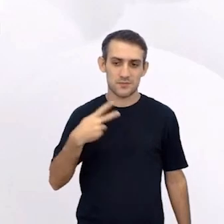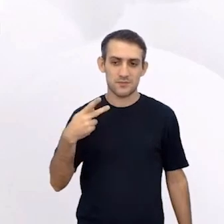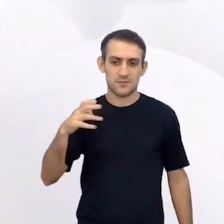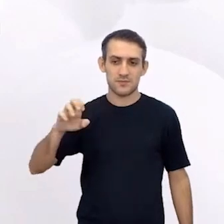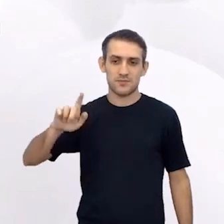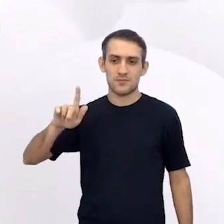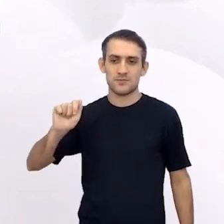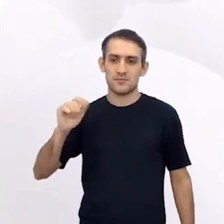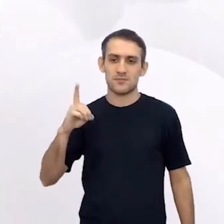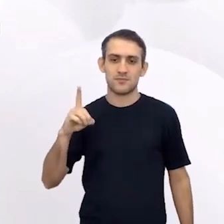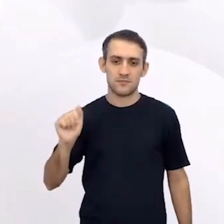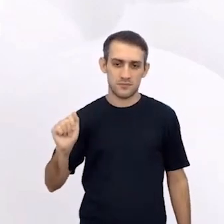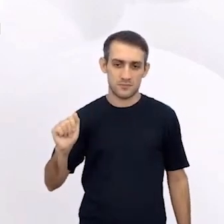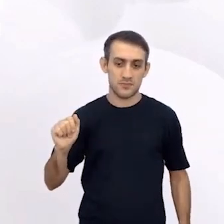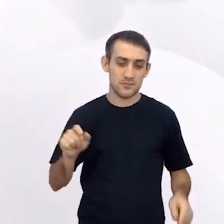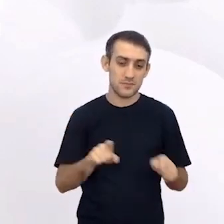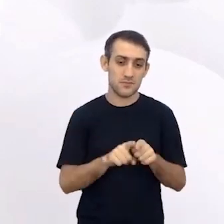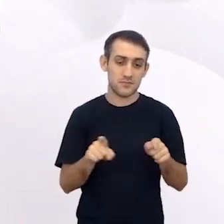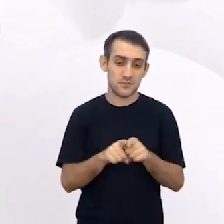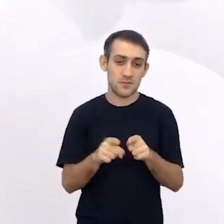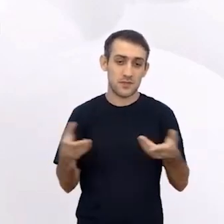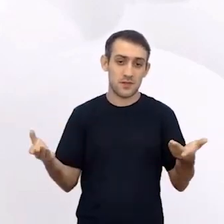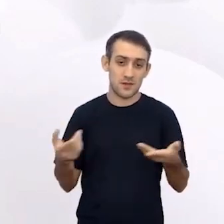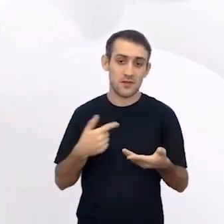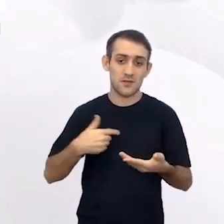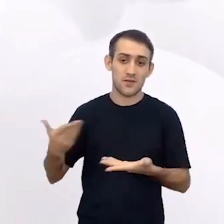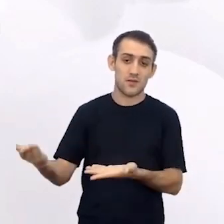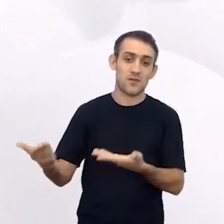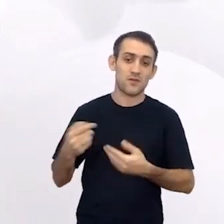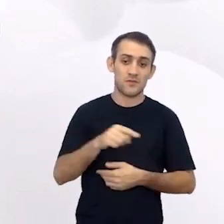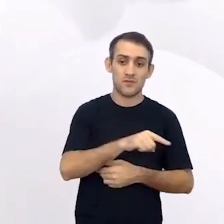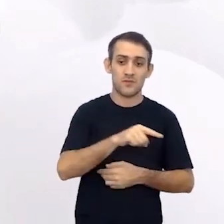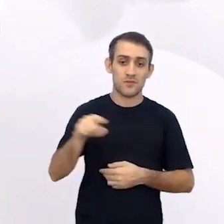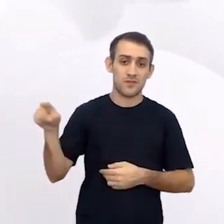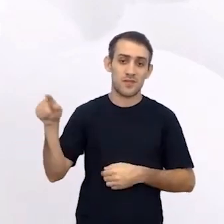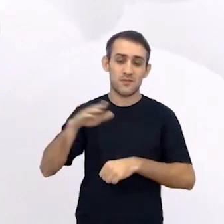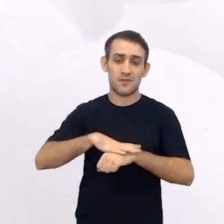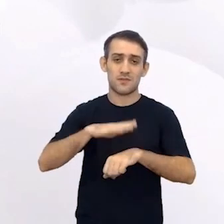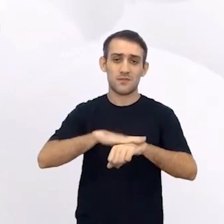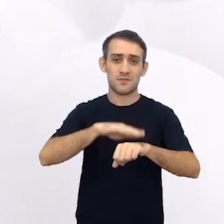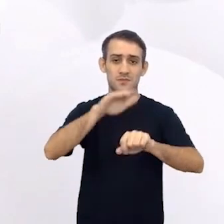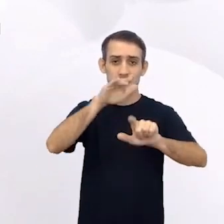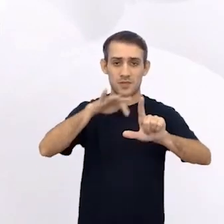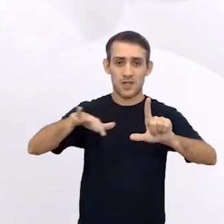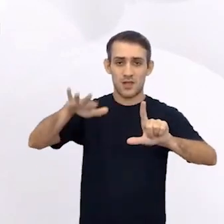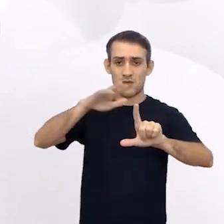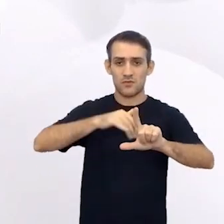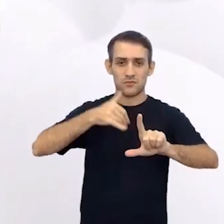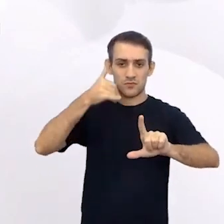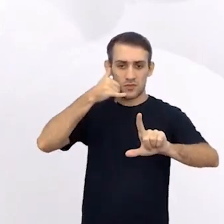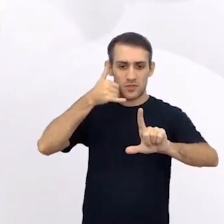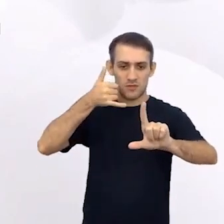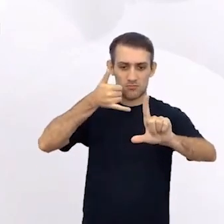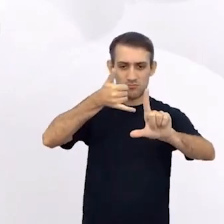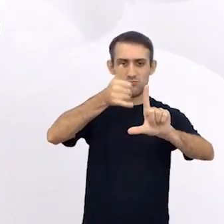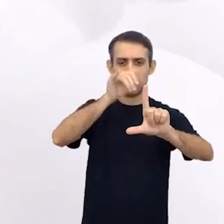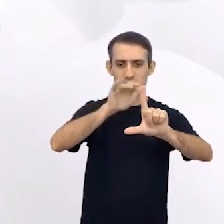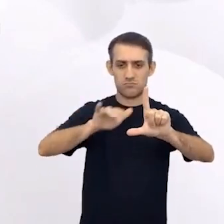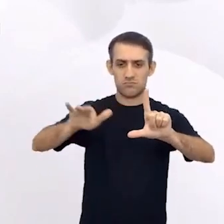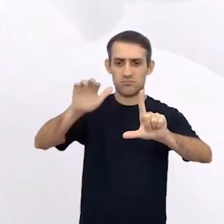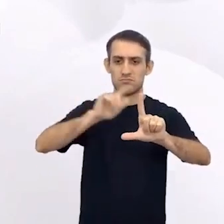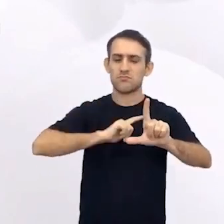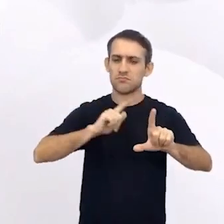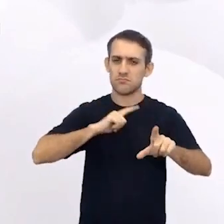parte. Agora, eu convido vocês a escanear esse QR Code. Esse QR Code, ele está